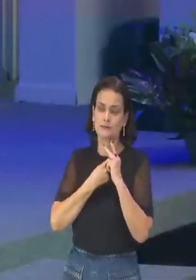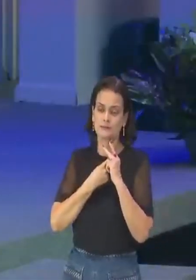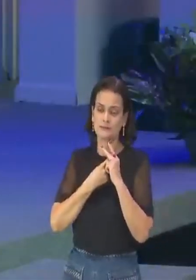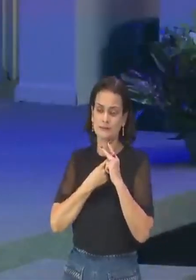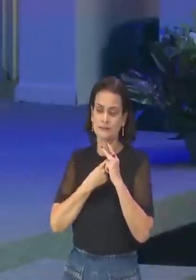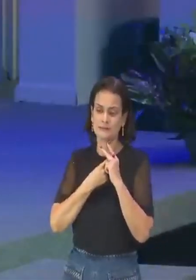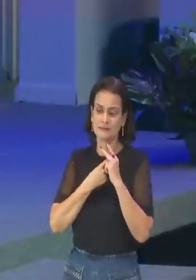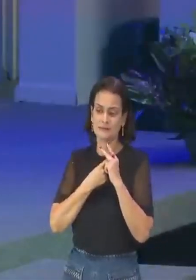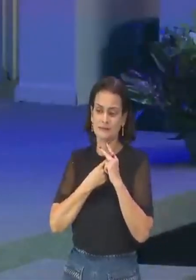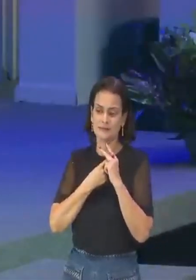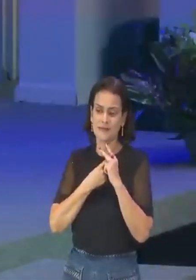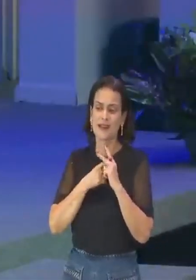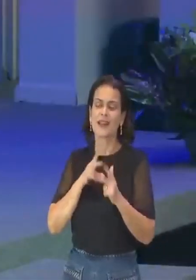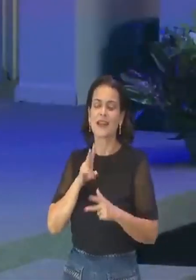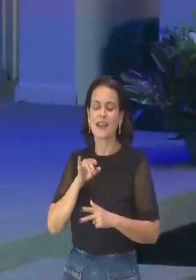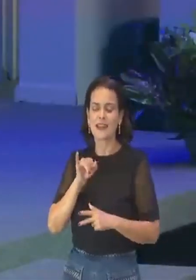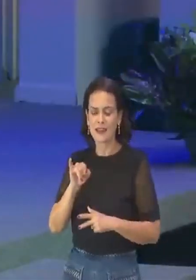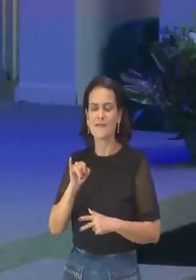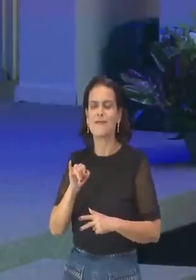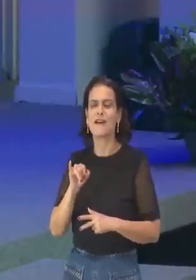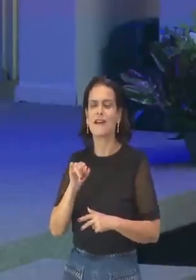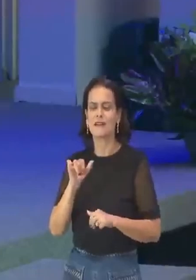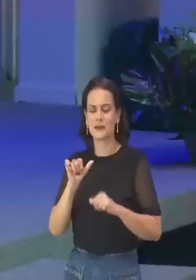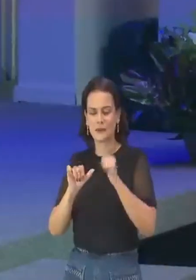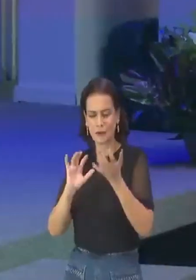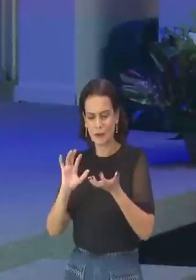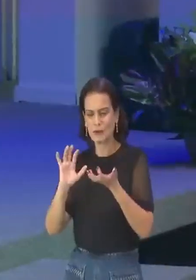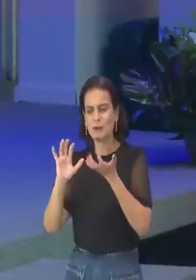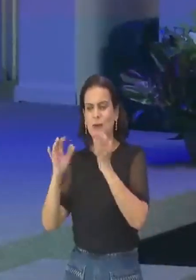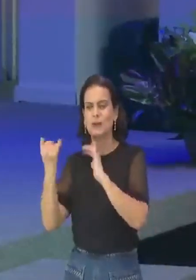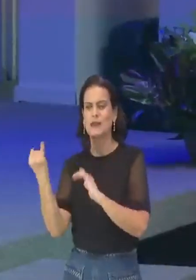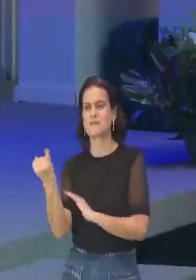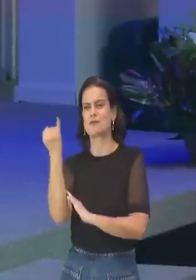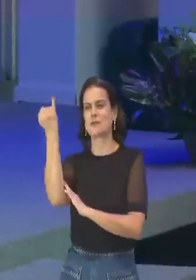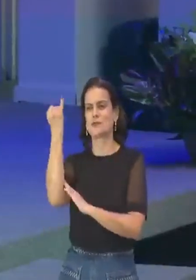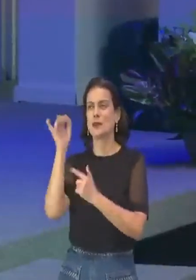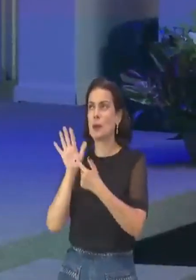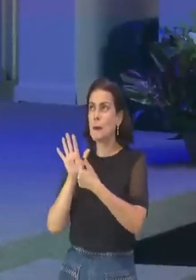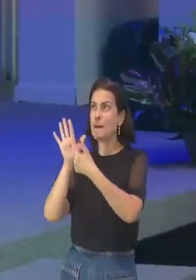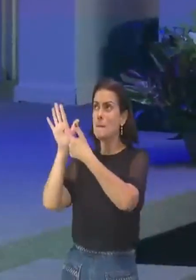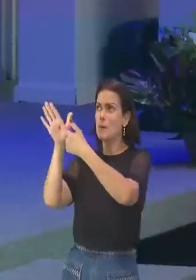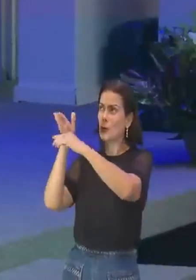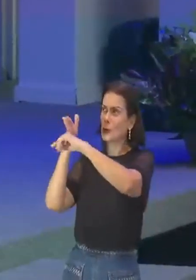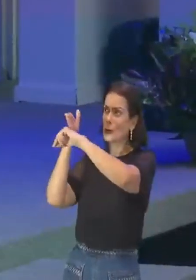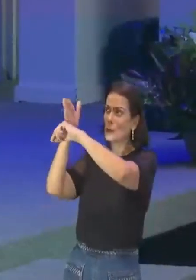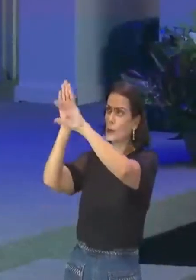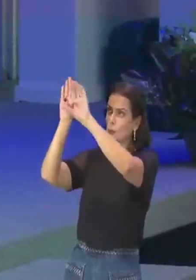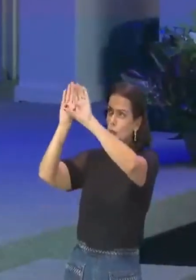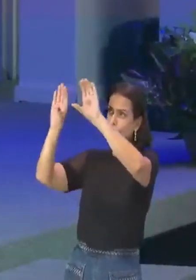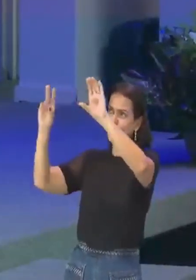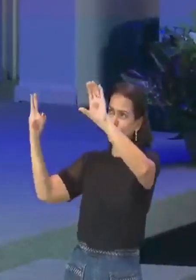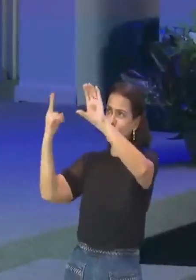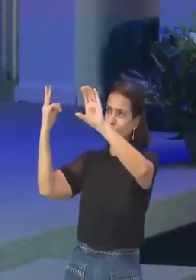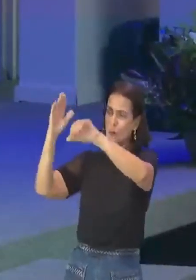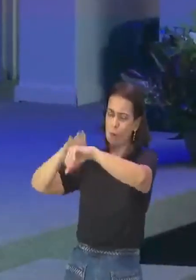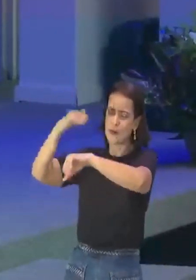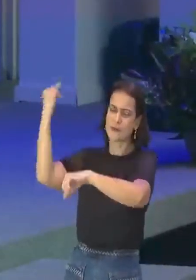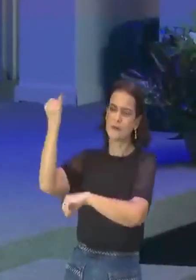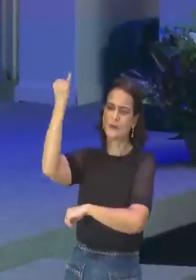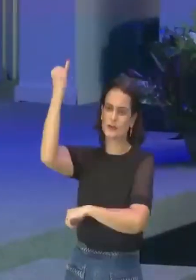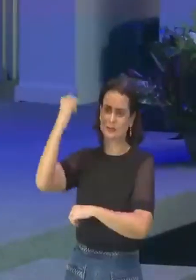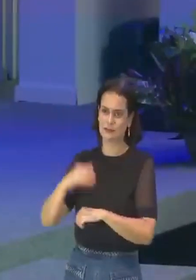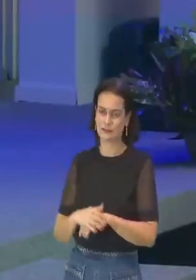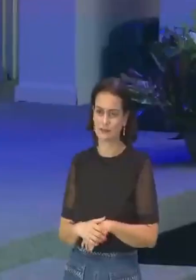algo que vai gerar valor, algo que aponta para o maior valor. E eu sei